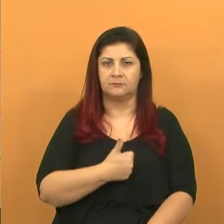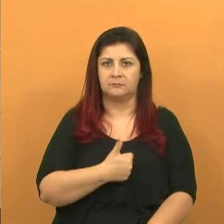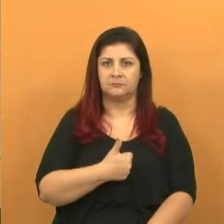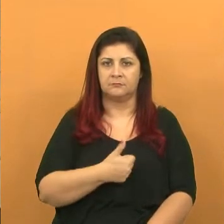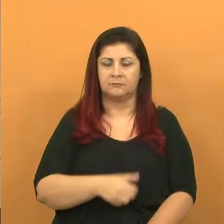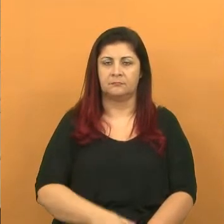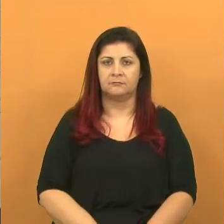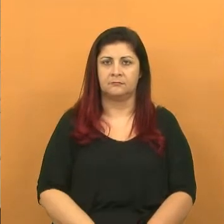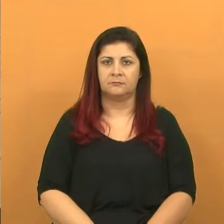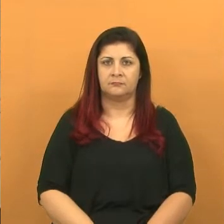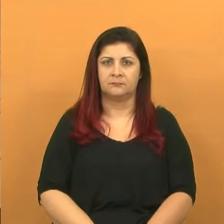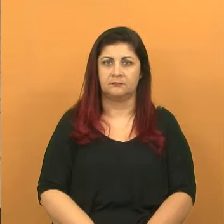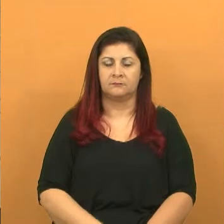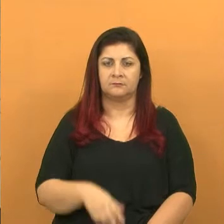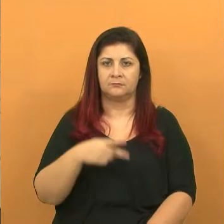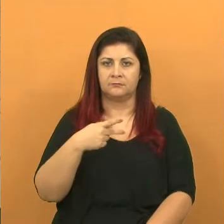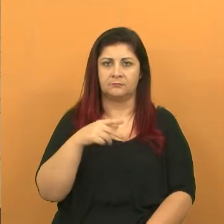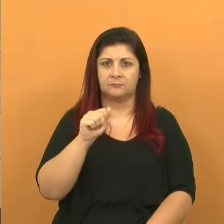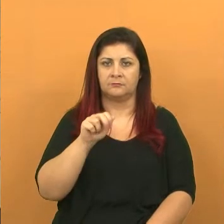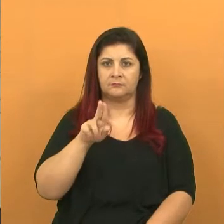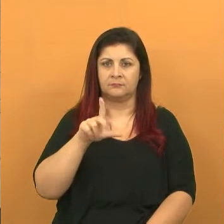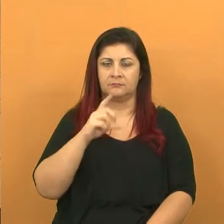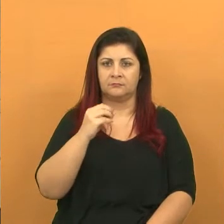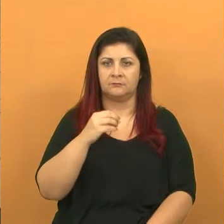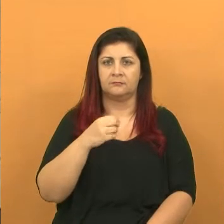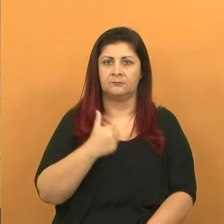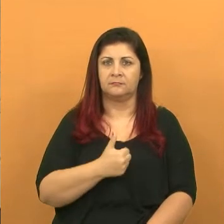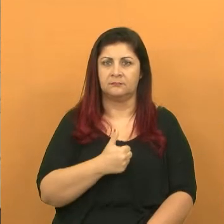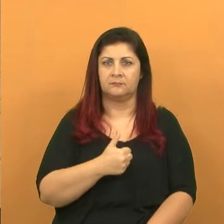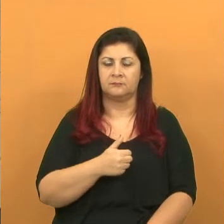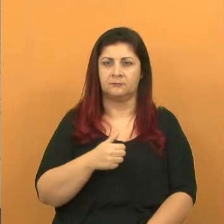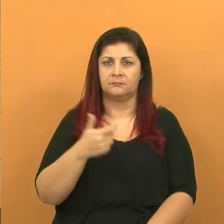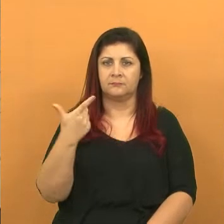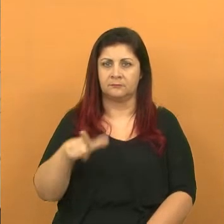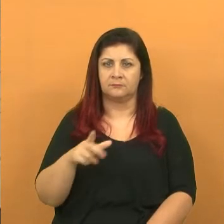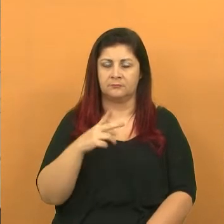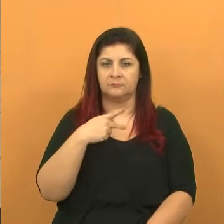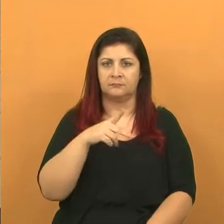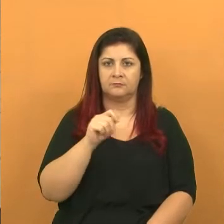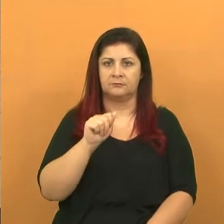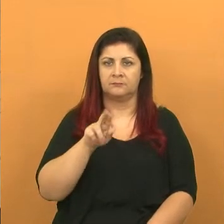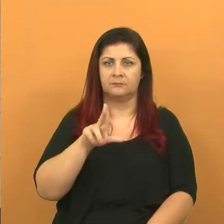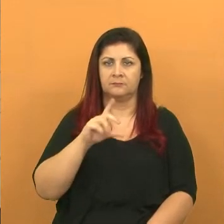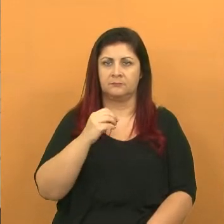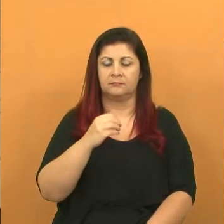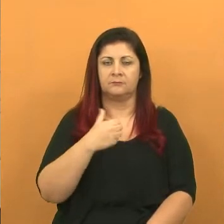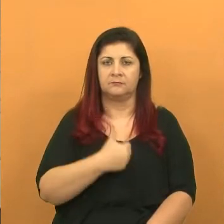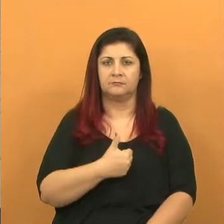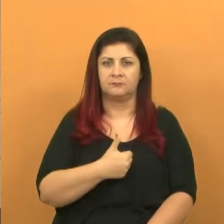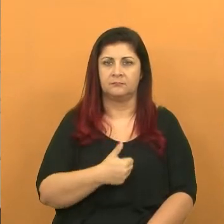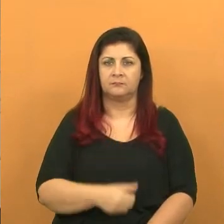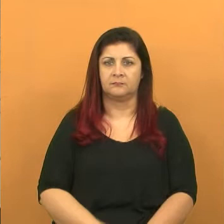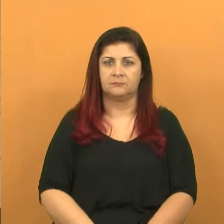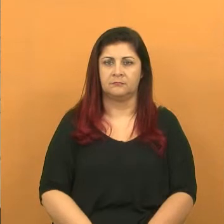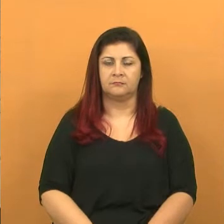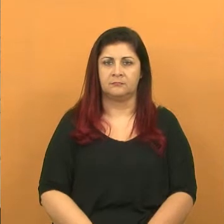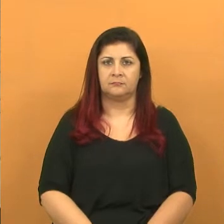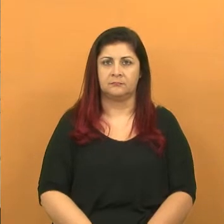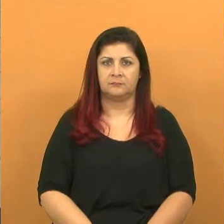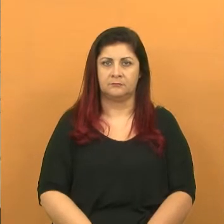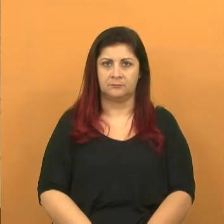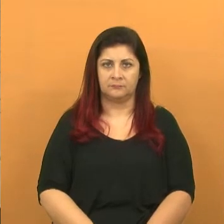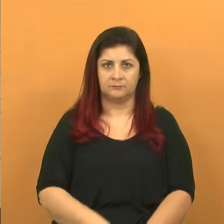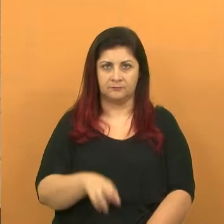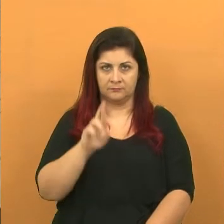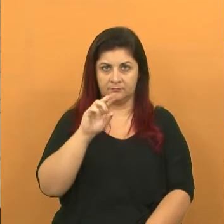como voto o vereador paulinho do esporte favorável como vota o vereador paulinho dos condutores favorável como vota o